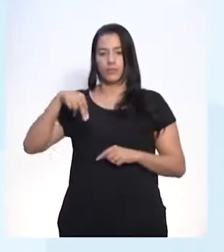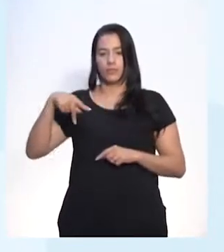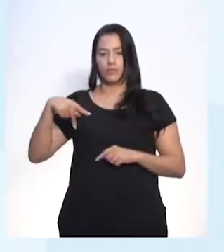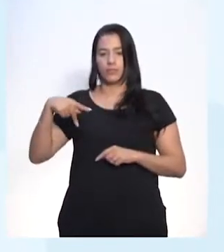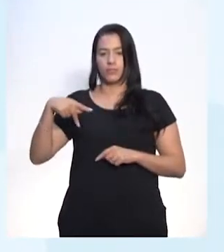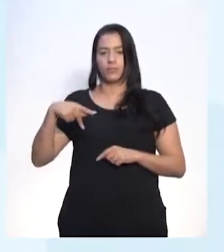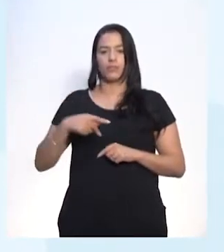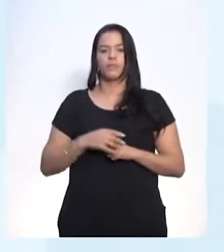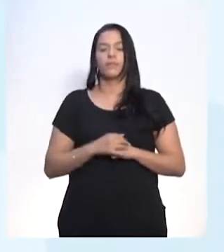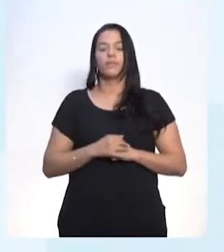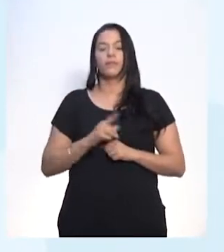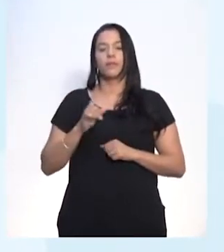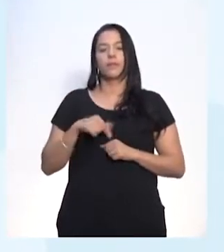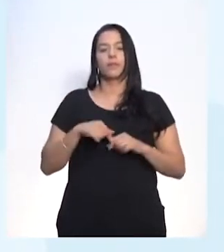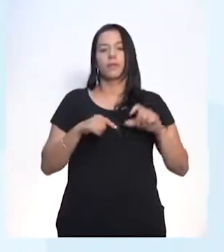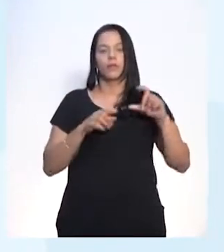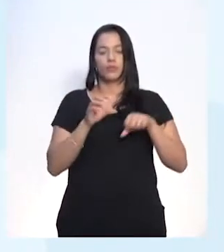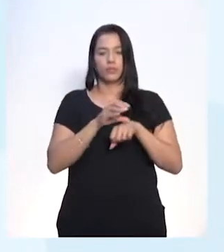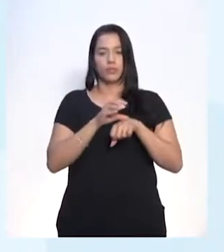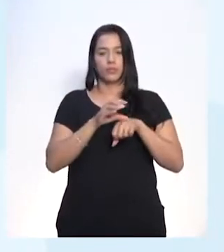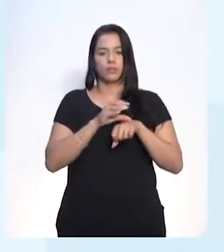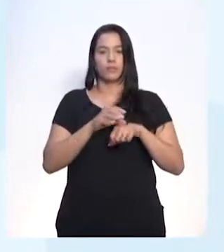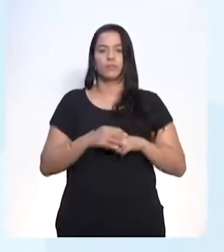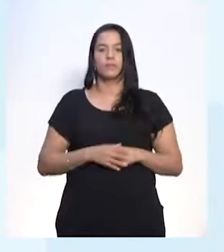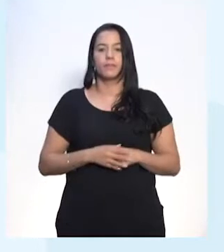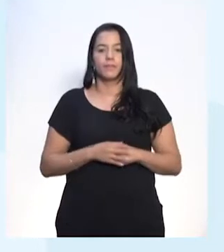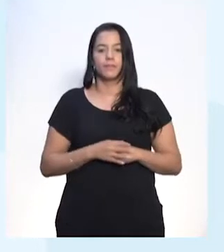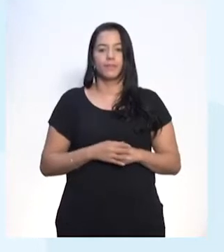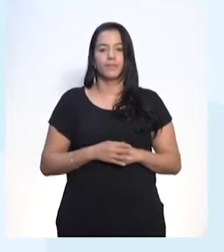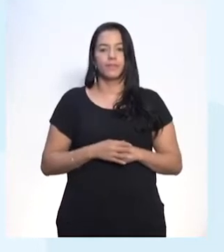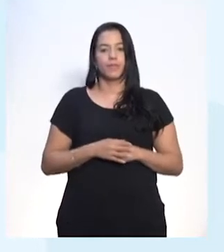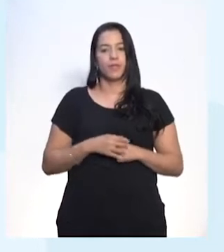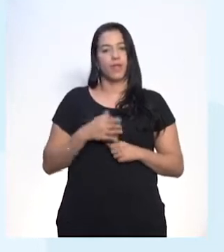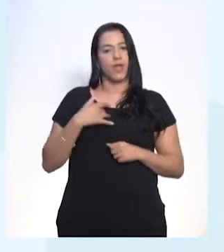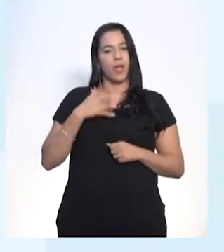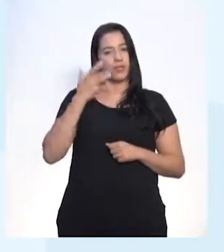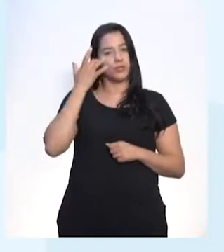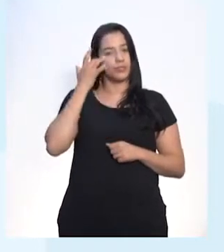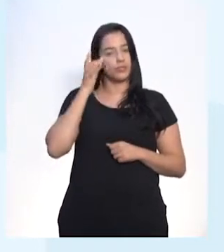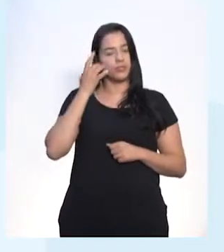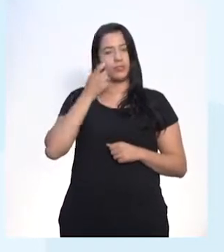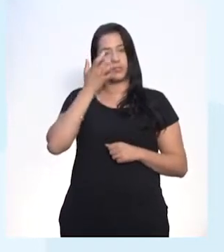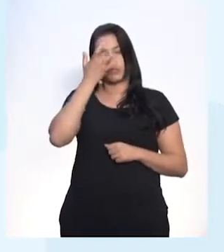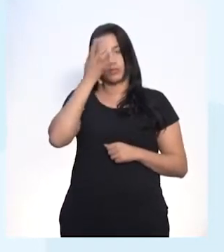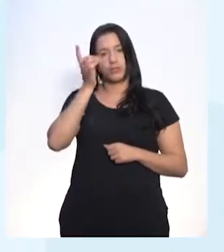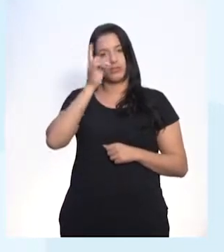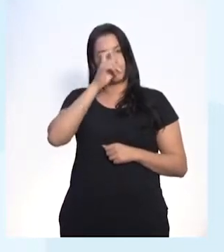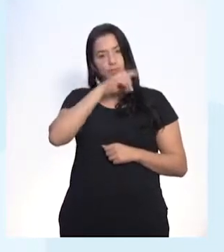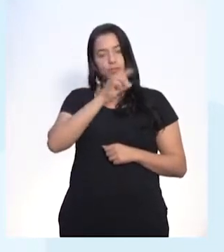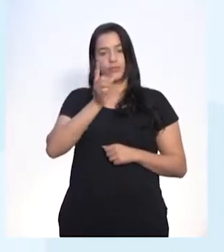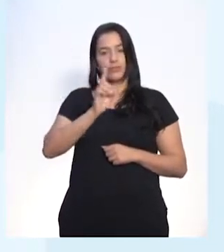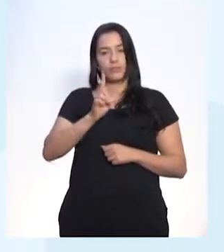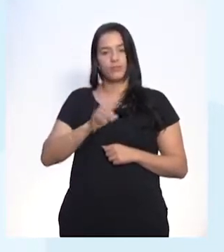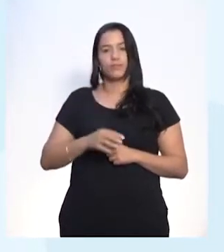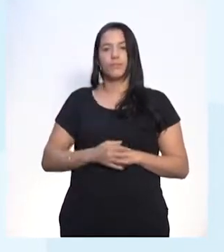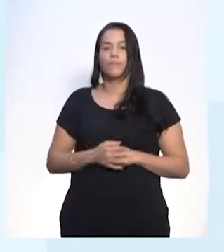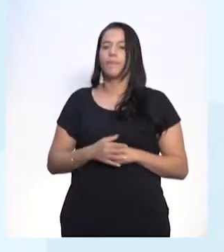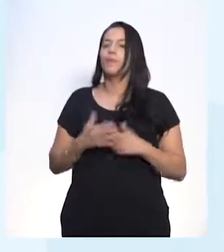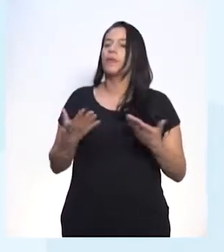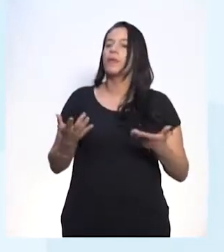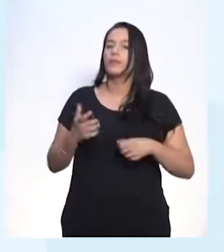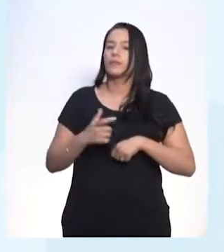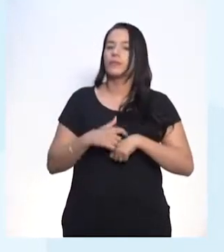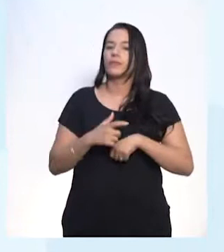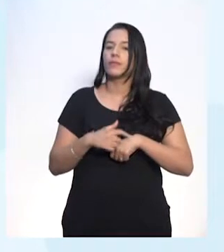MNP, que é o grandão. Essa aqui eu acho que não está tão difícil assim. Professora Roberta, como que fica o